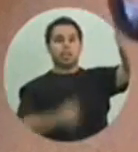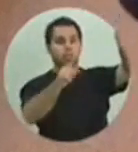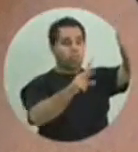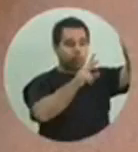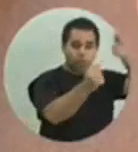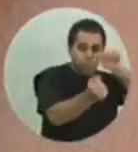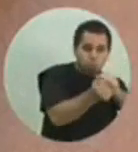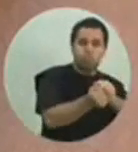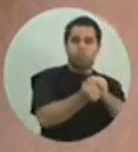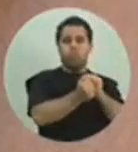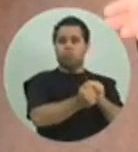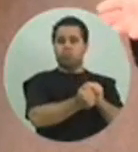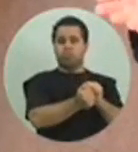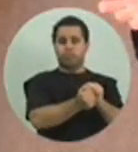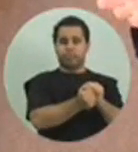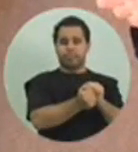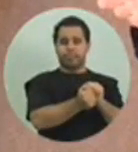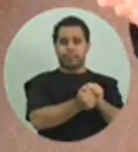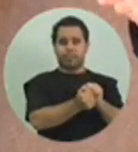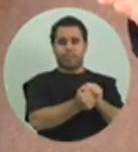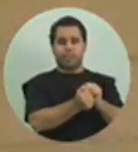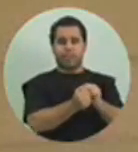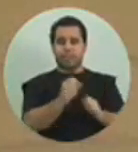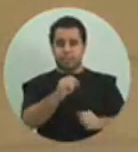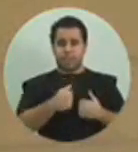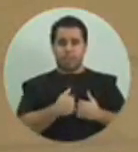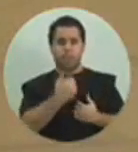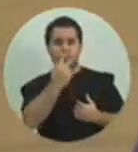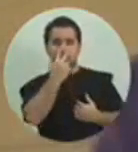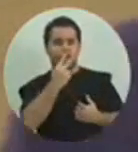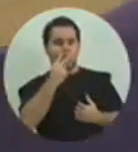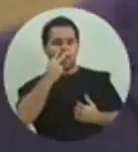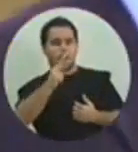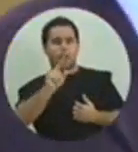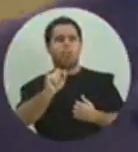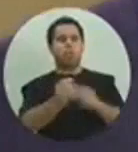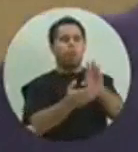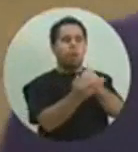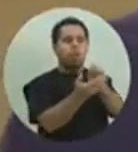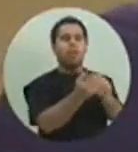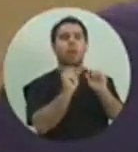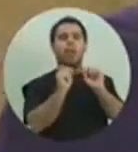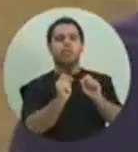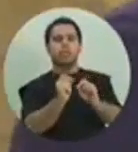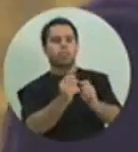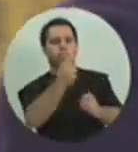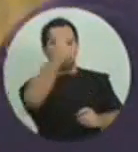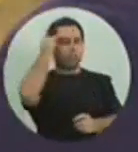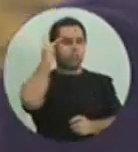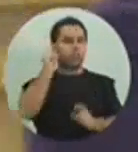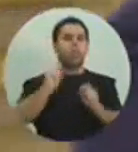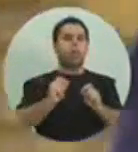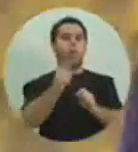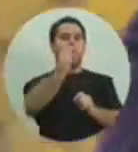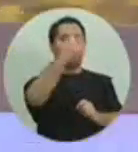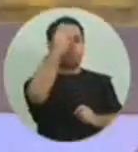que Deus é por nós, e que não adianta você querer copiar o